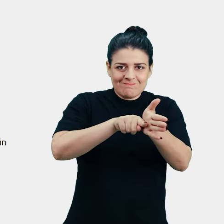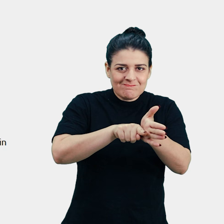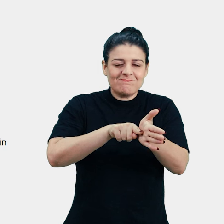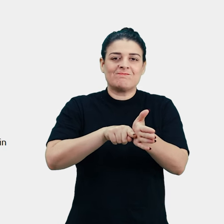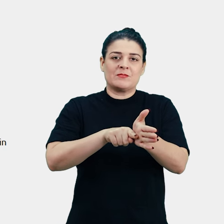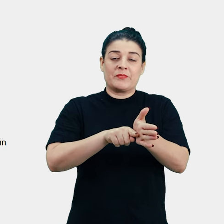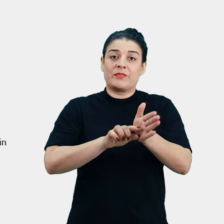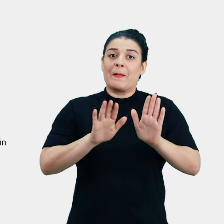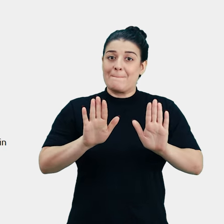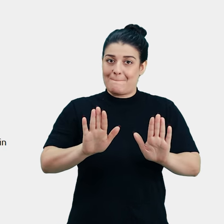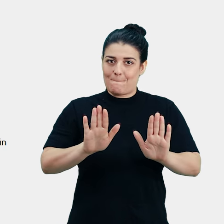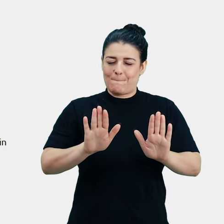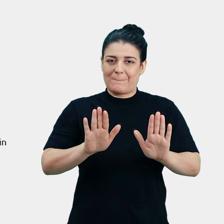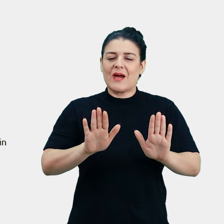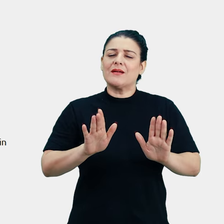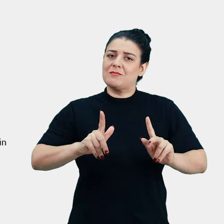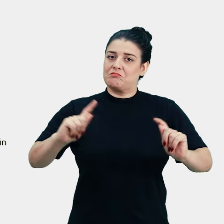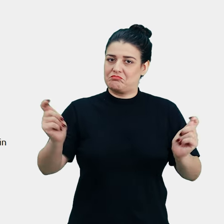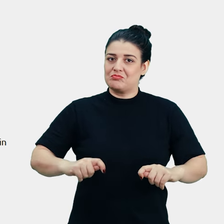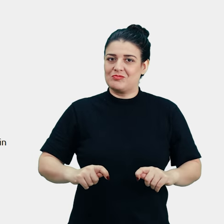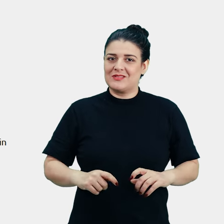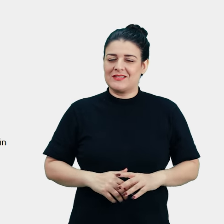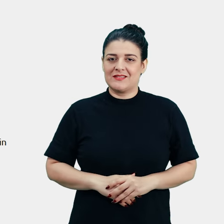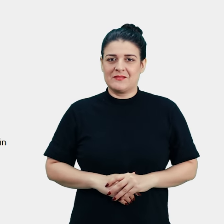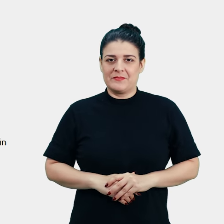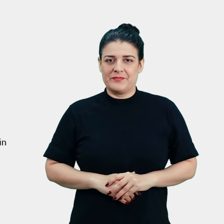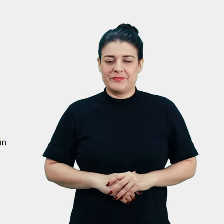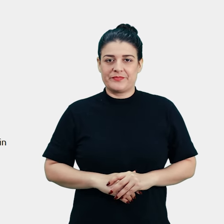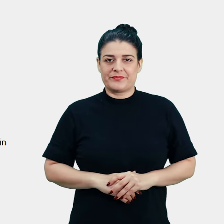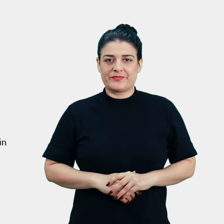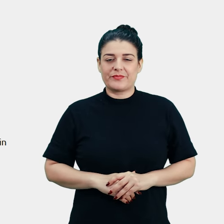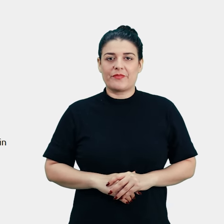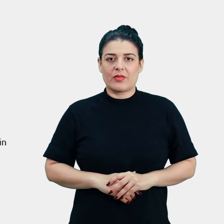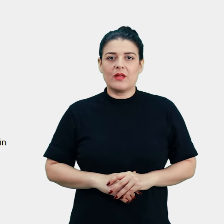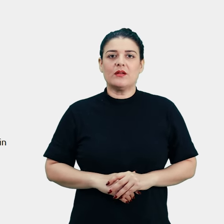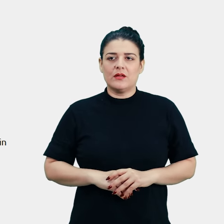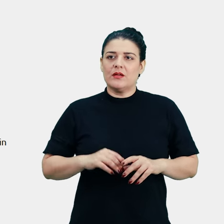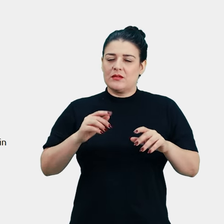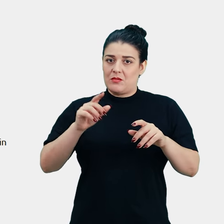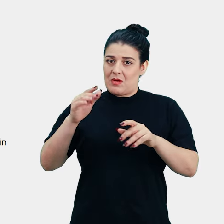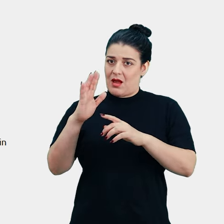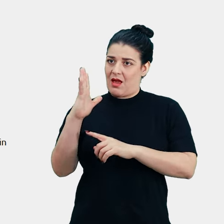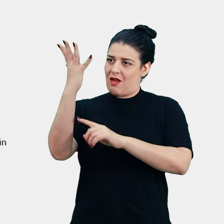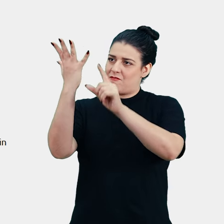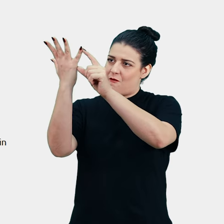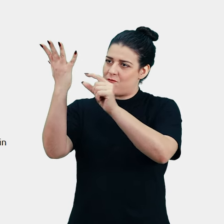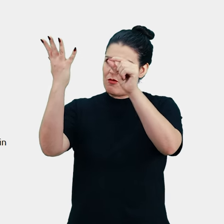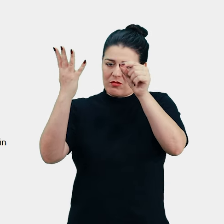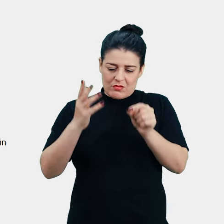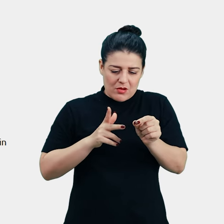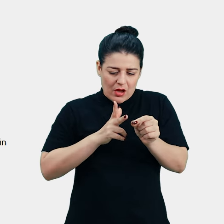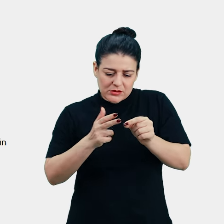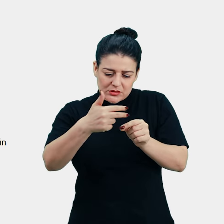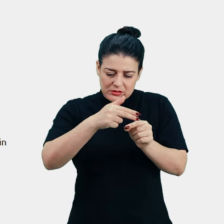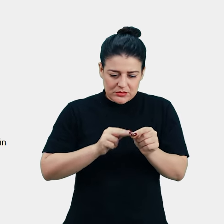imageamento. Mas só para falar para vocês, é possível a gente realizar cortes específicos de um pedaço de folha e